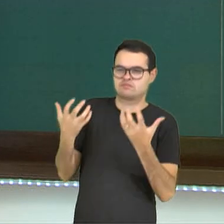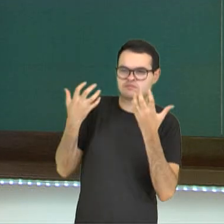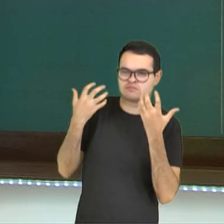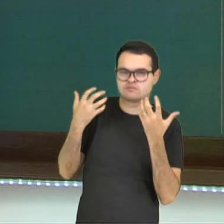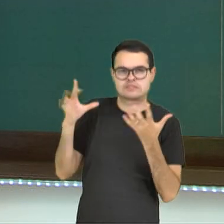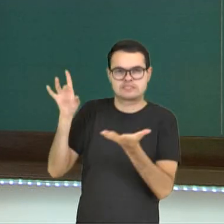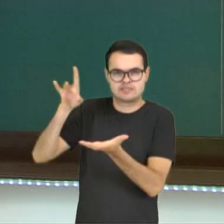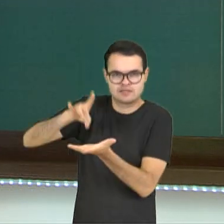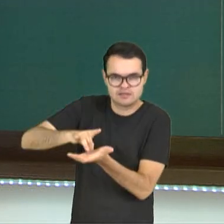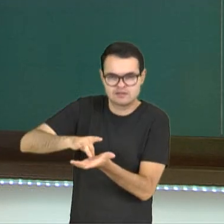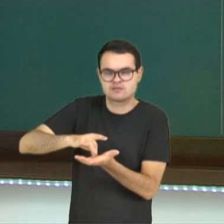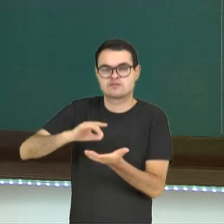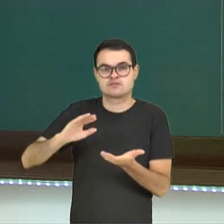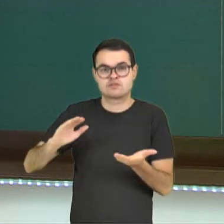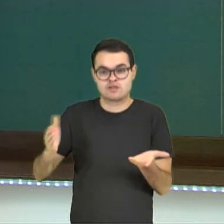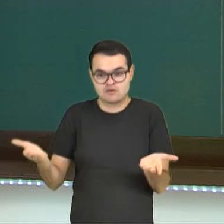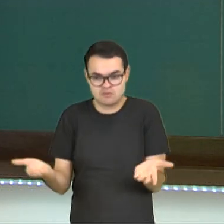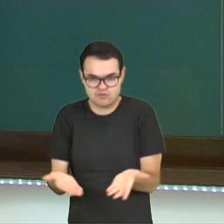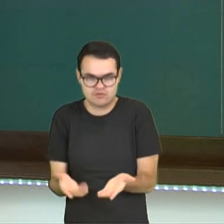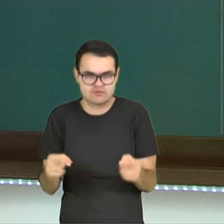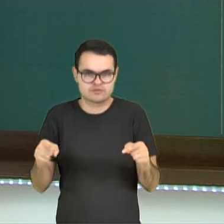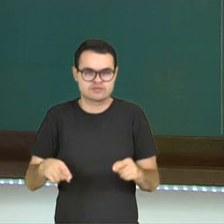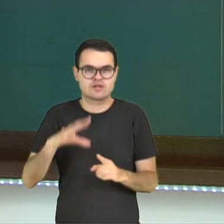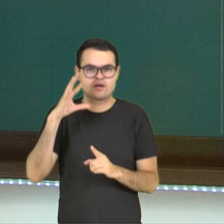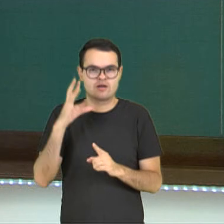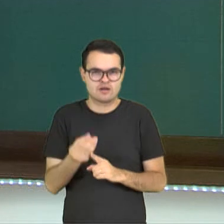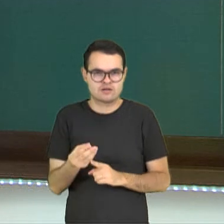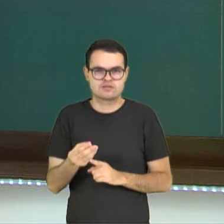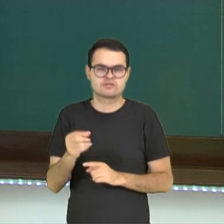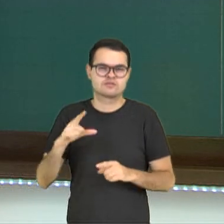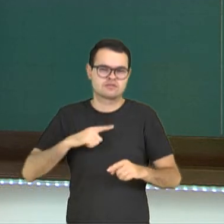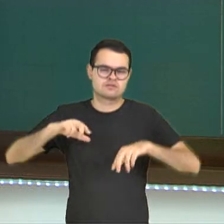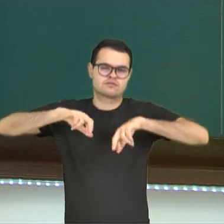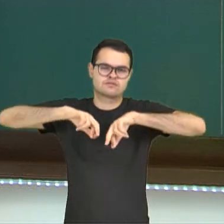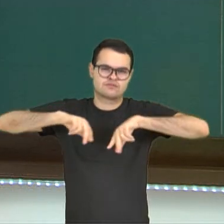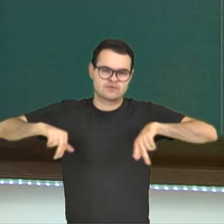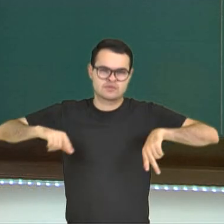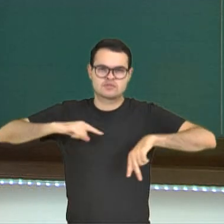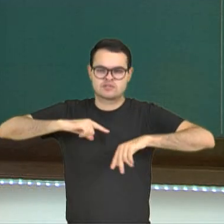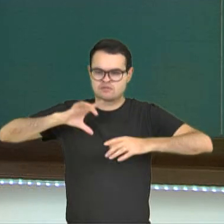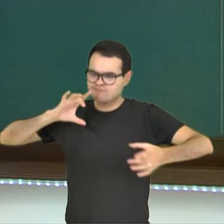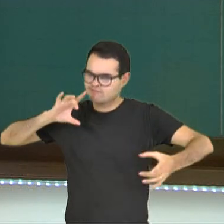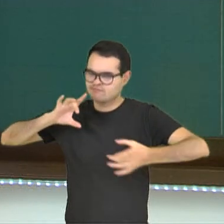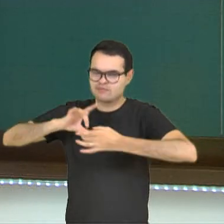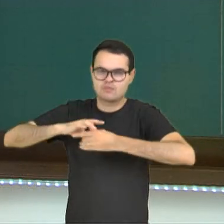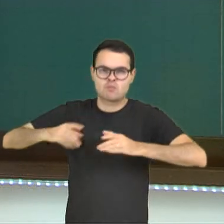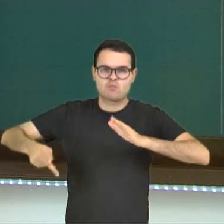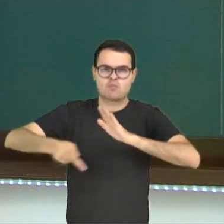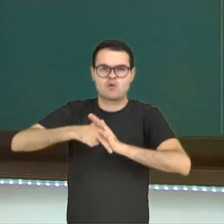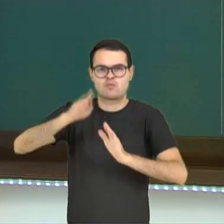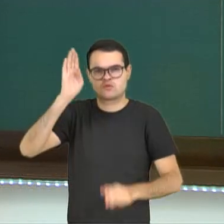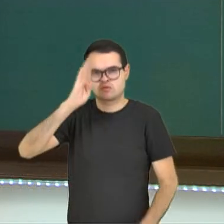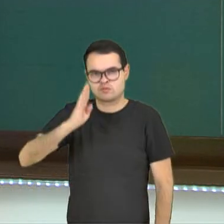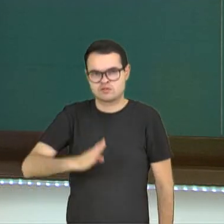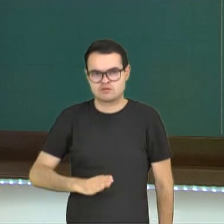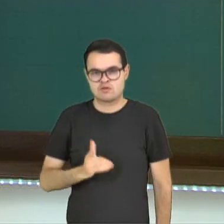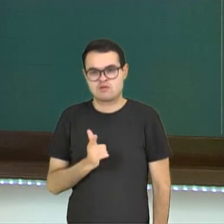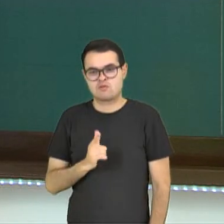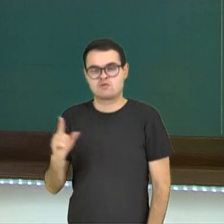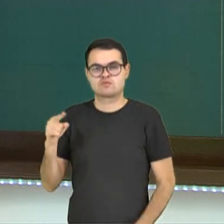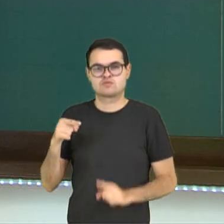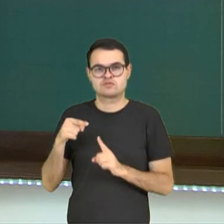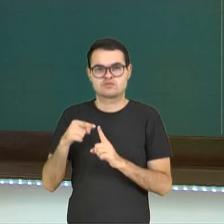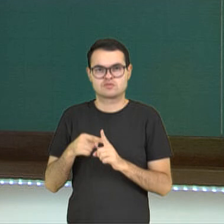pós-impressionismo. Chega na arte moderna, tá? A gente nem citou aqui que temos a arte moderna exclusivamente do Brasil, que é outro tipo de